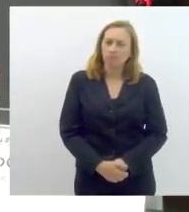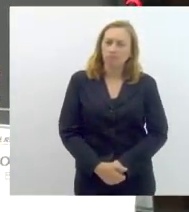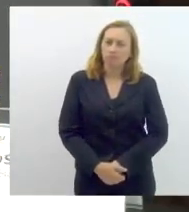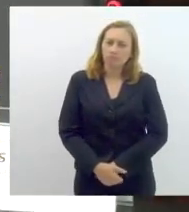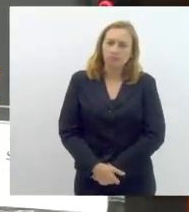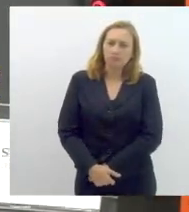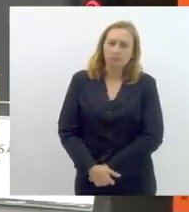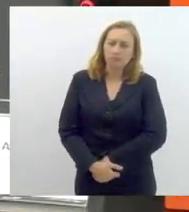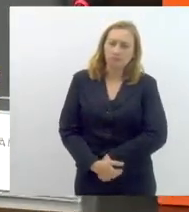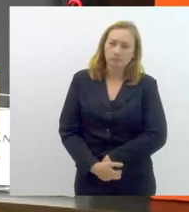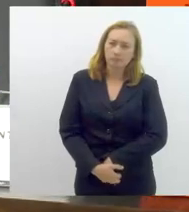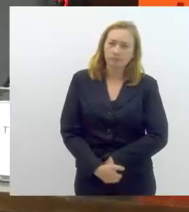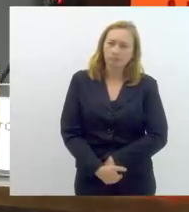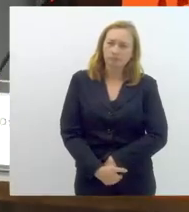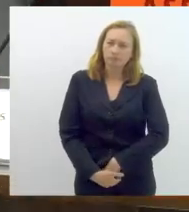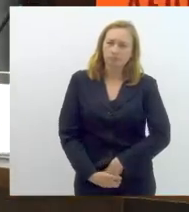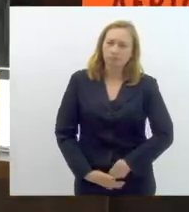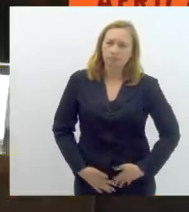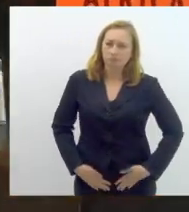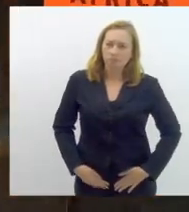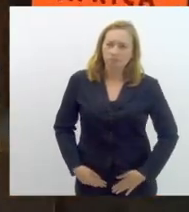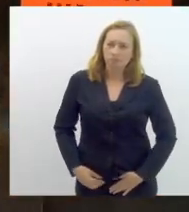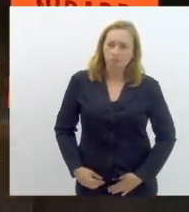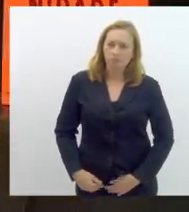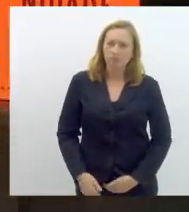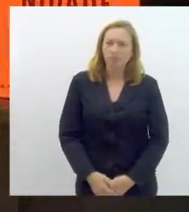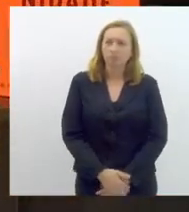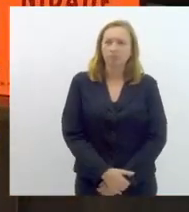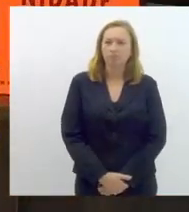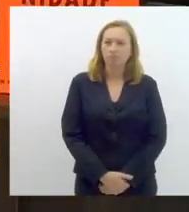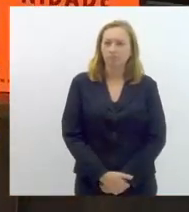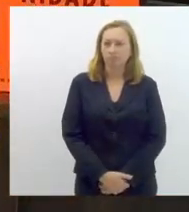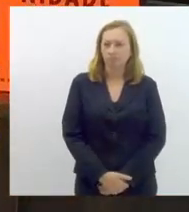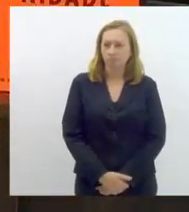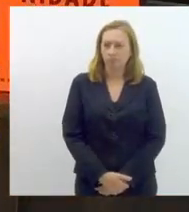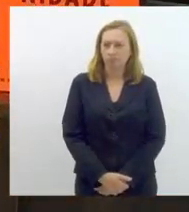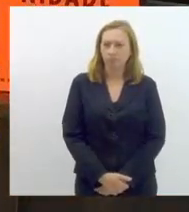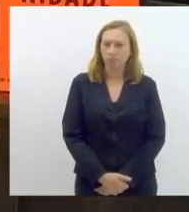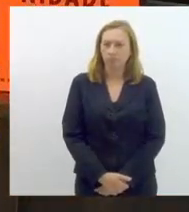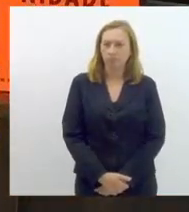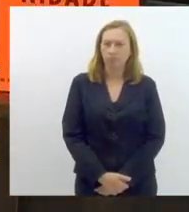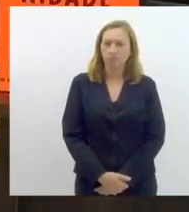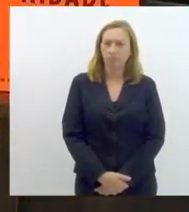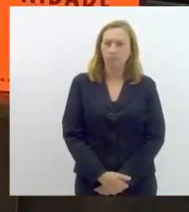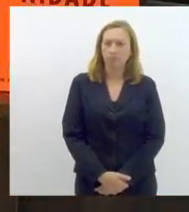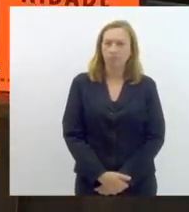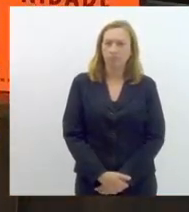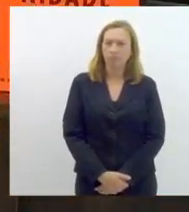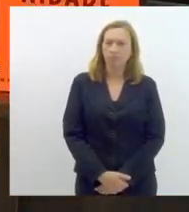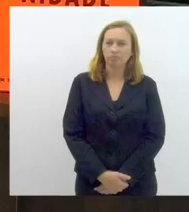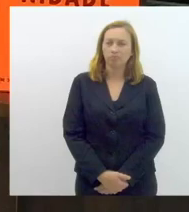sorteio. Opa, pronto, pode pegar.